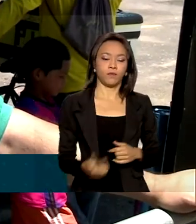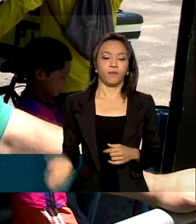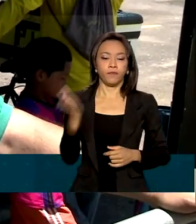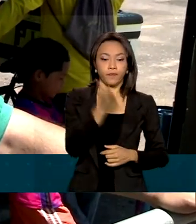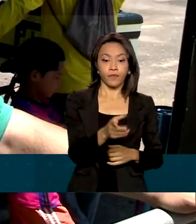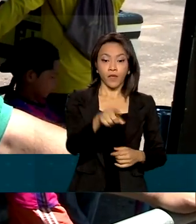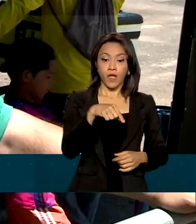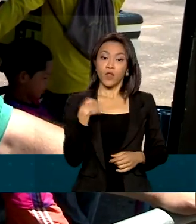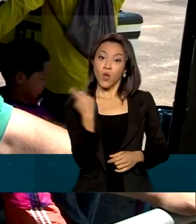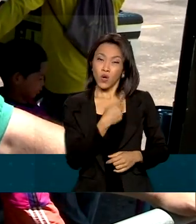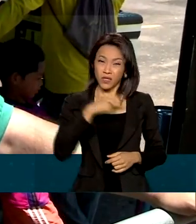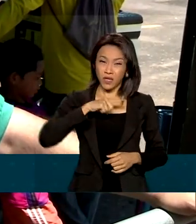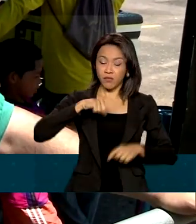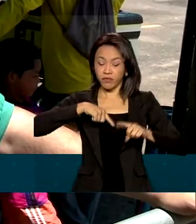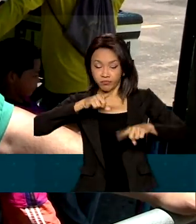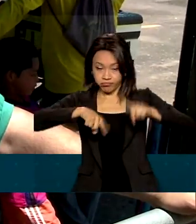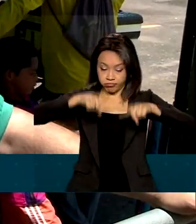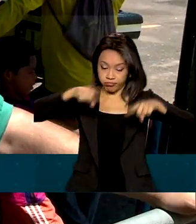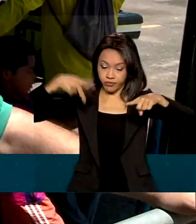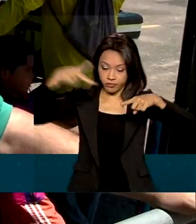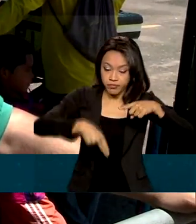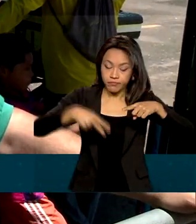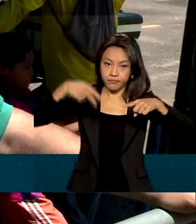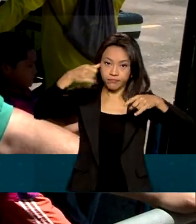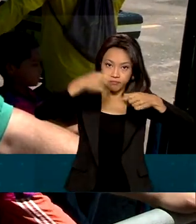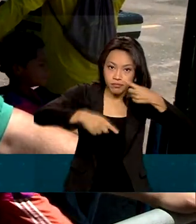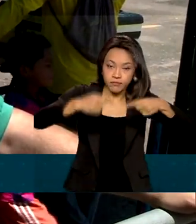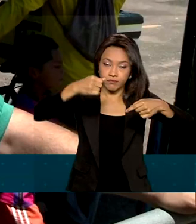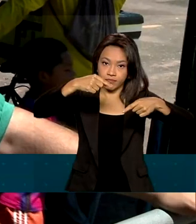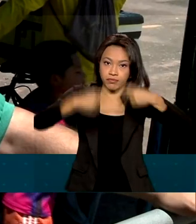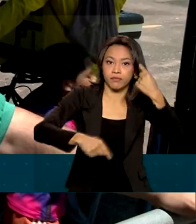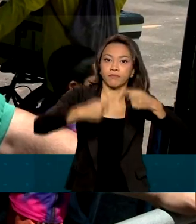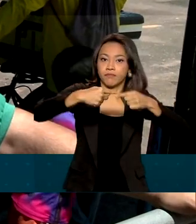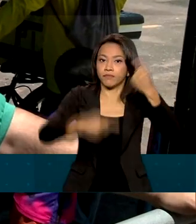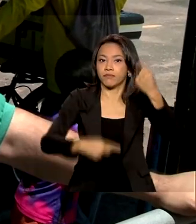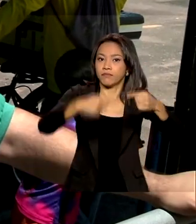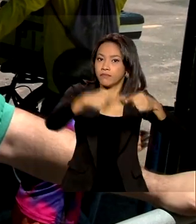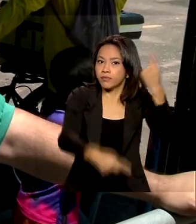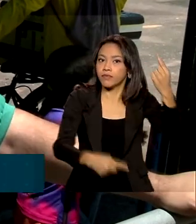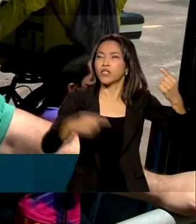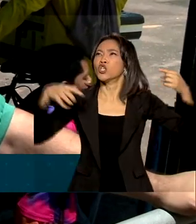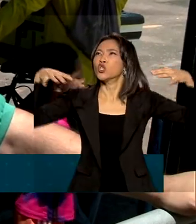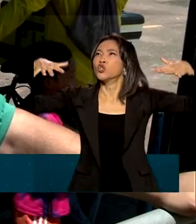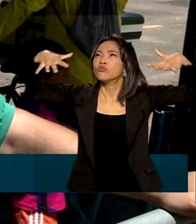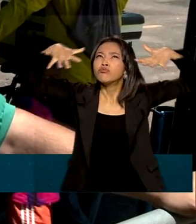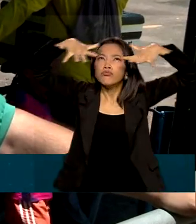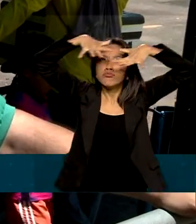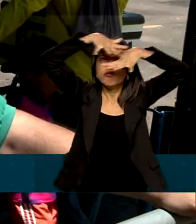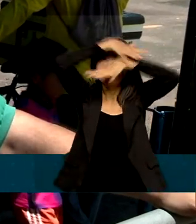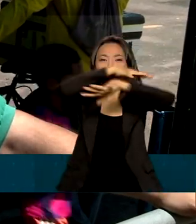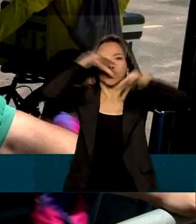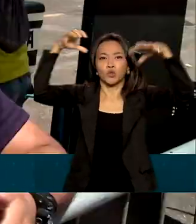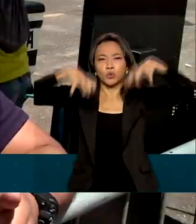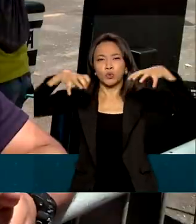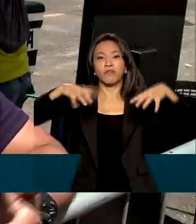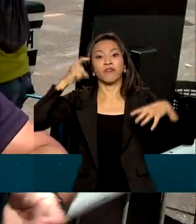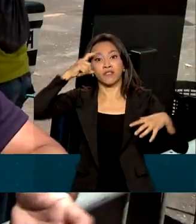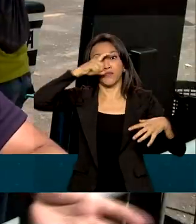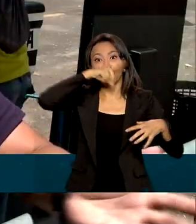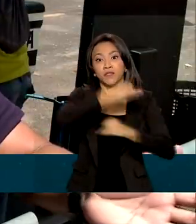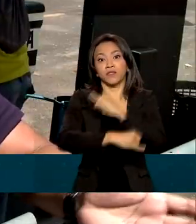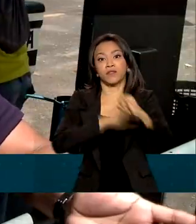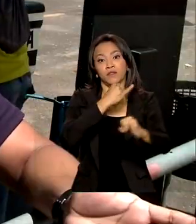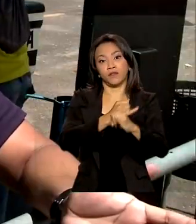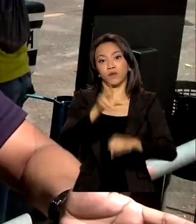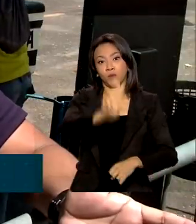a instabilidade, então, tipo, assim que começa a aparecer qualquer movimento de nuvem, de chuva, a gente já começa a ter dificuldade. 120